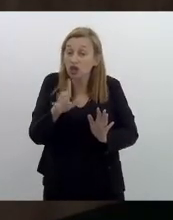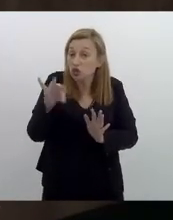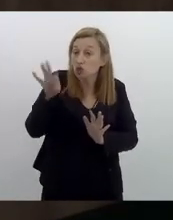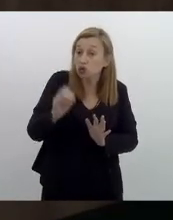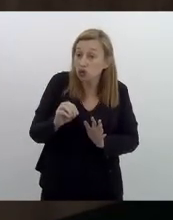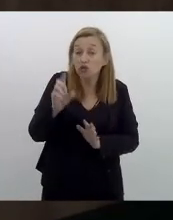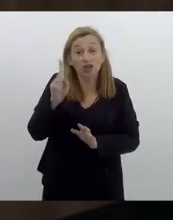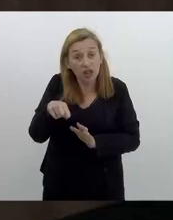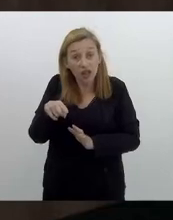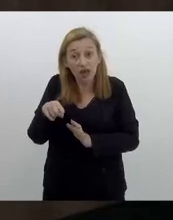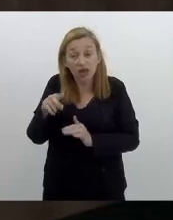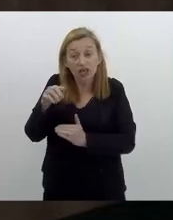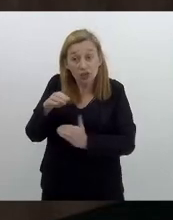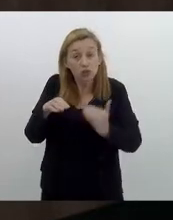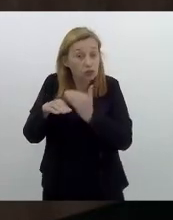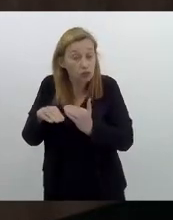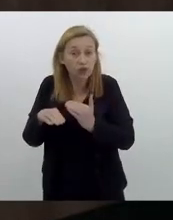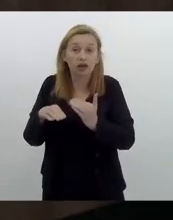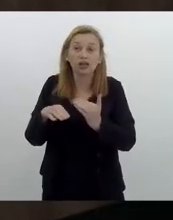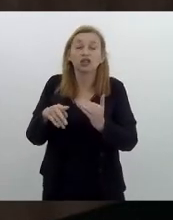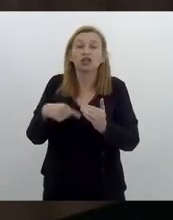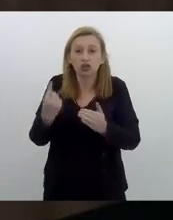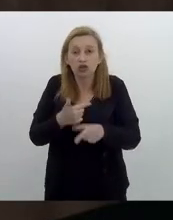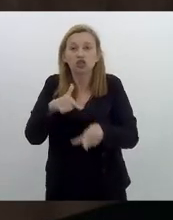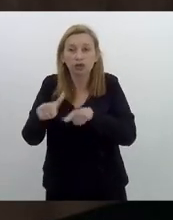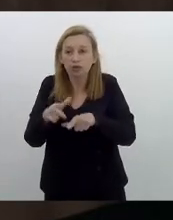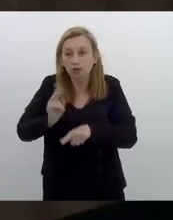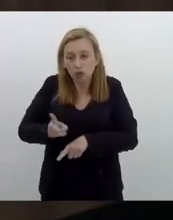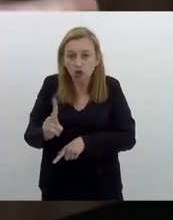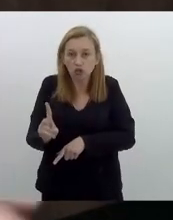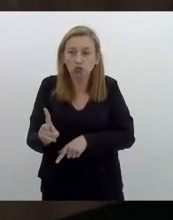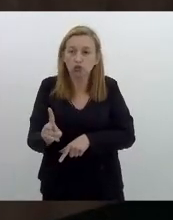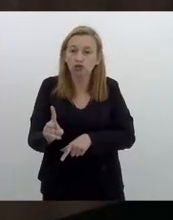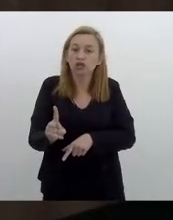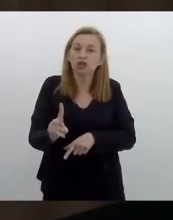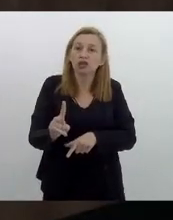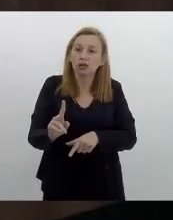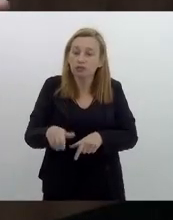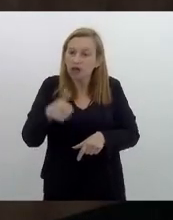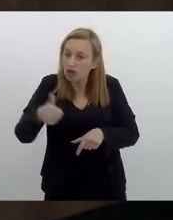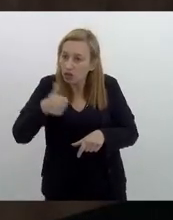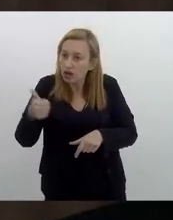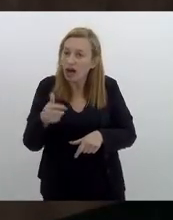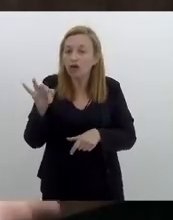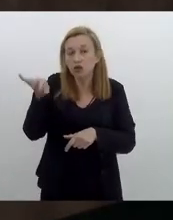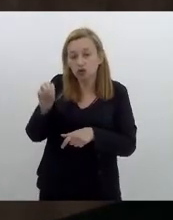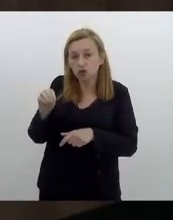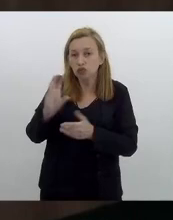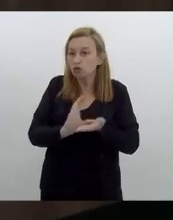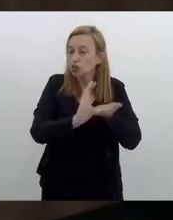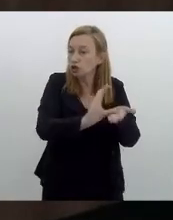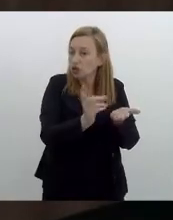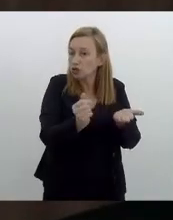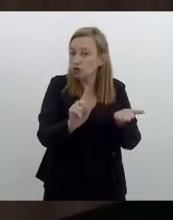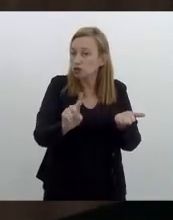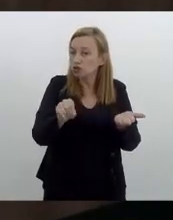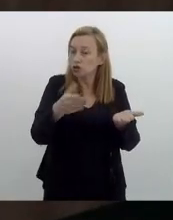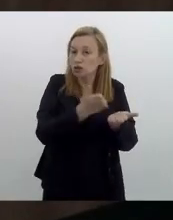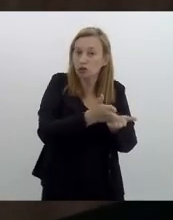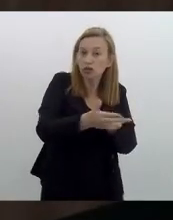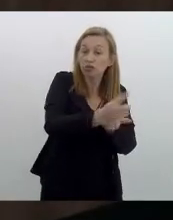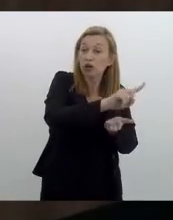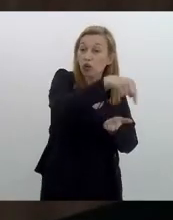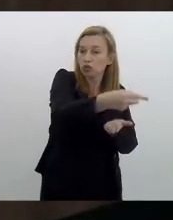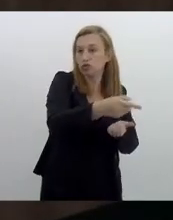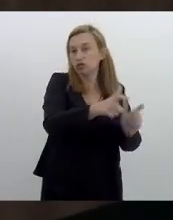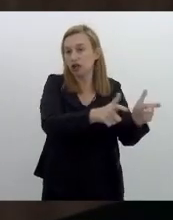é e vai continuar Sendo superavitário E a gente está trabalhando Para que ele continue Tentando blindar Esse fundo Para que seus recursos Não possam ir Para outras finalidades E a está